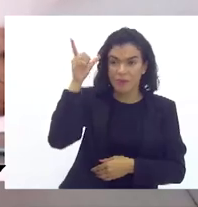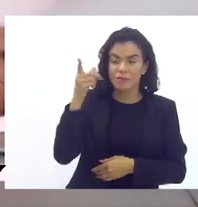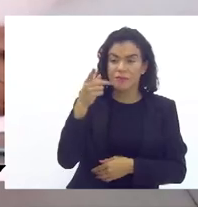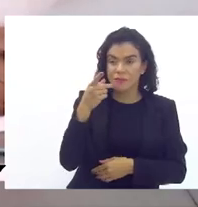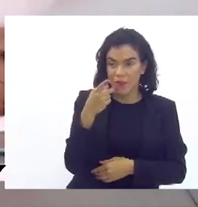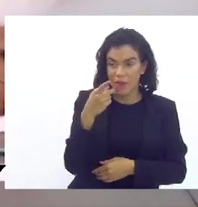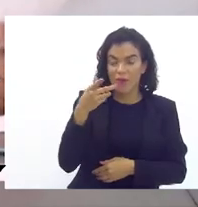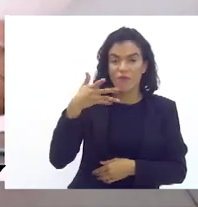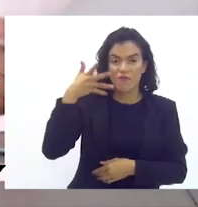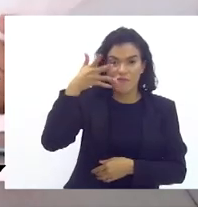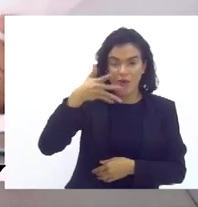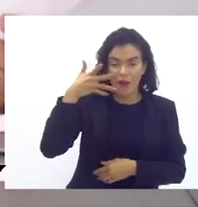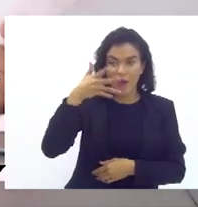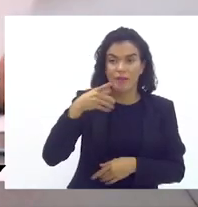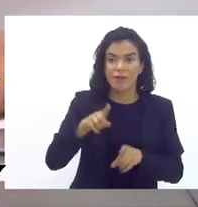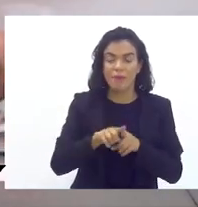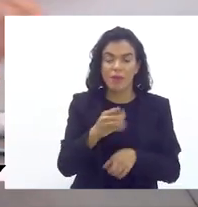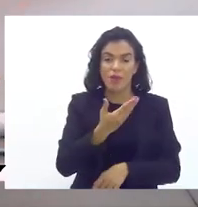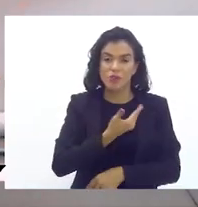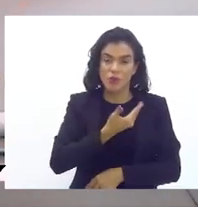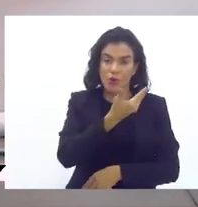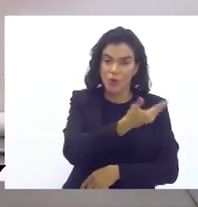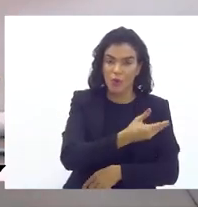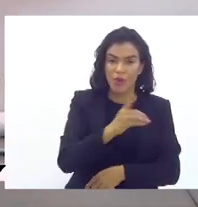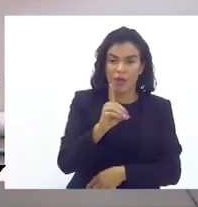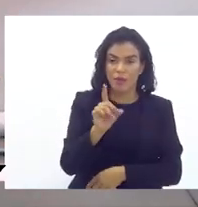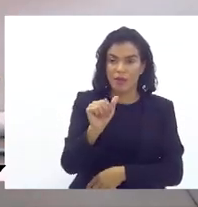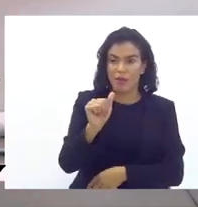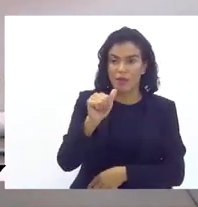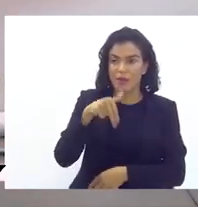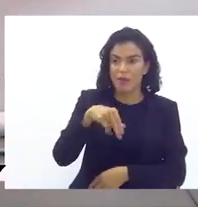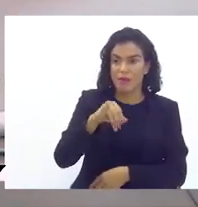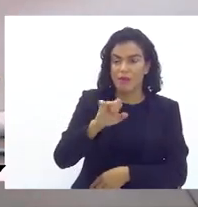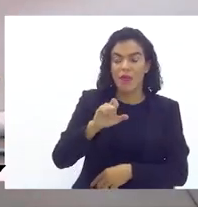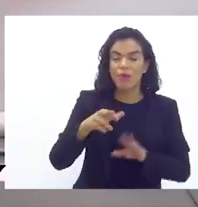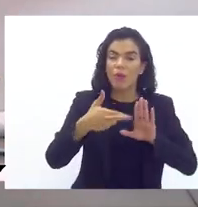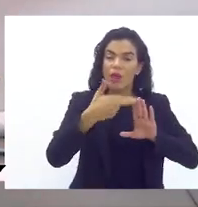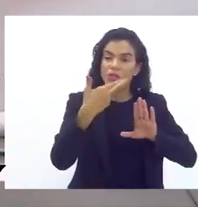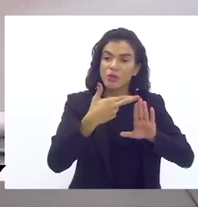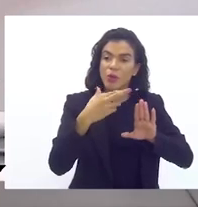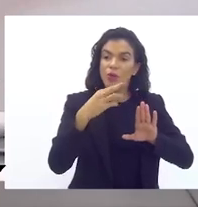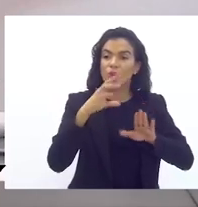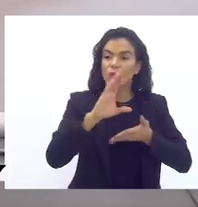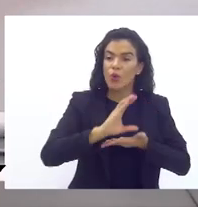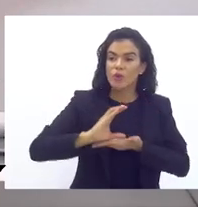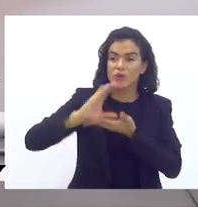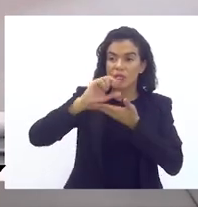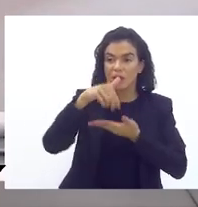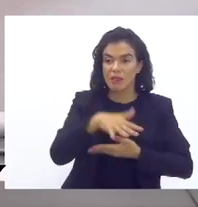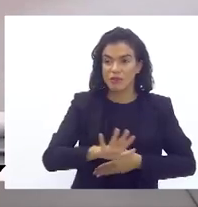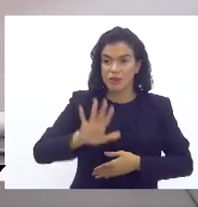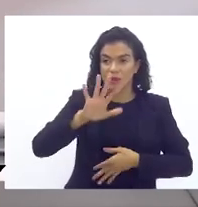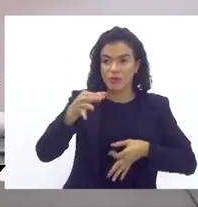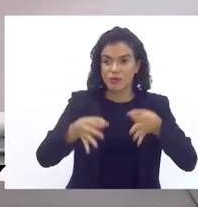nosso companheiro Daniel trouxe aqui uma resolução do Conselho Nacional de Justiça de